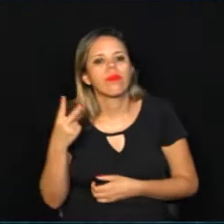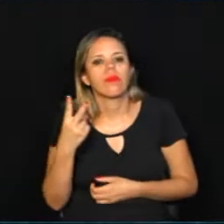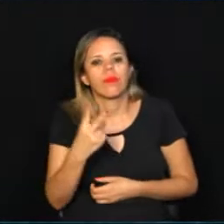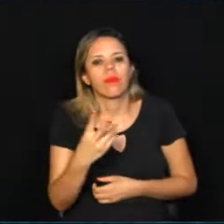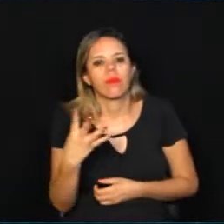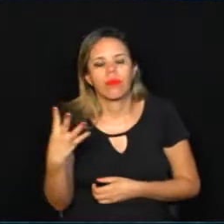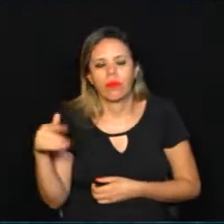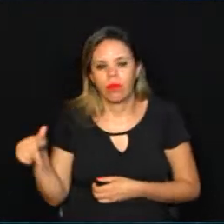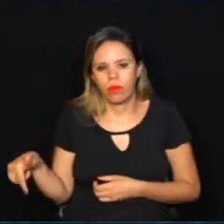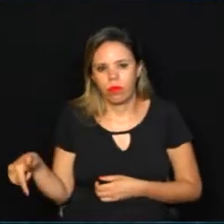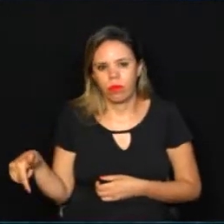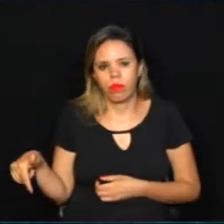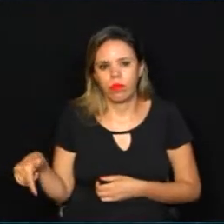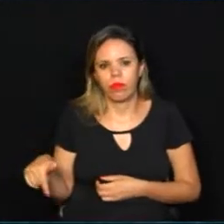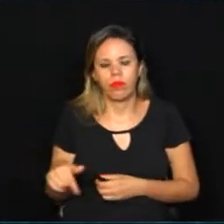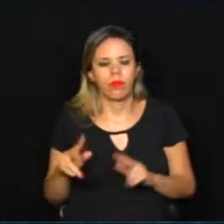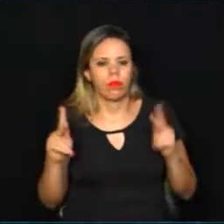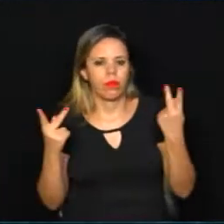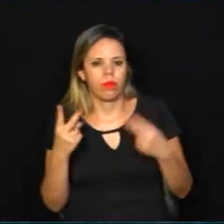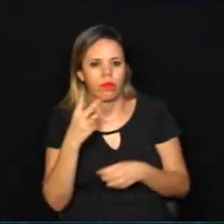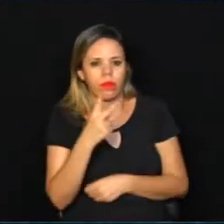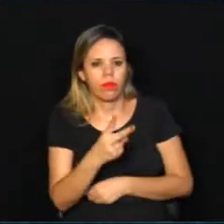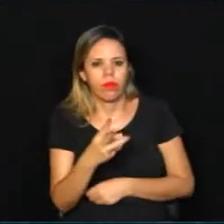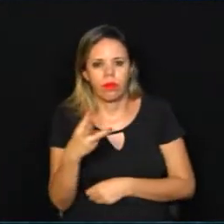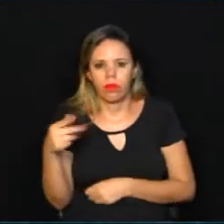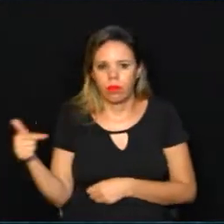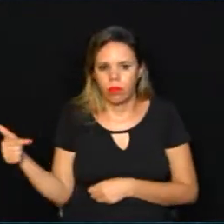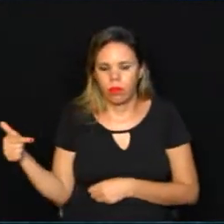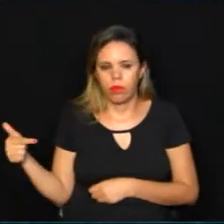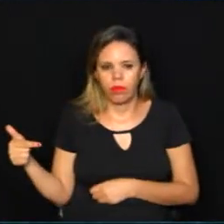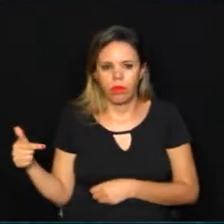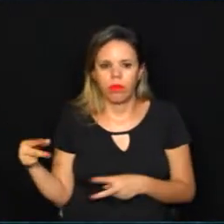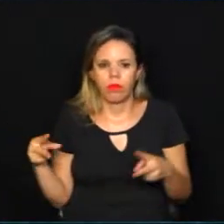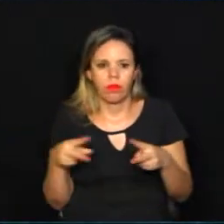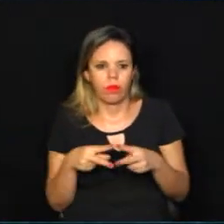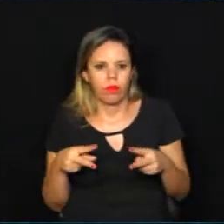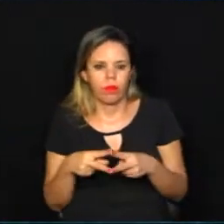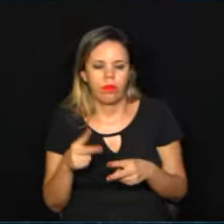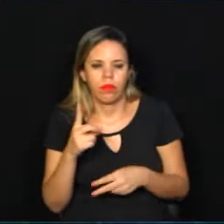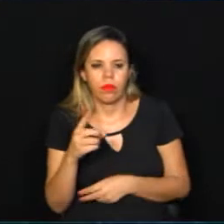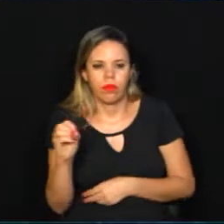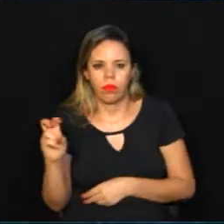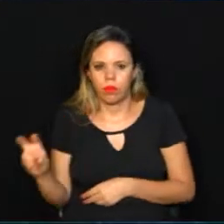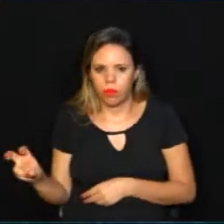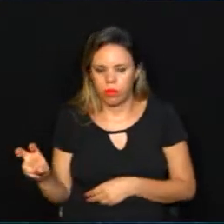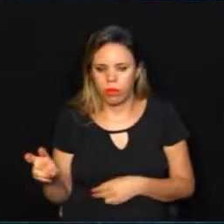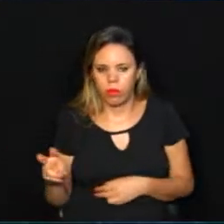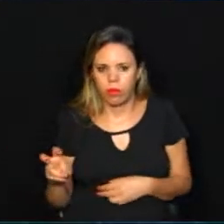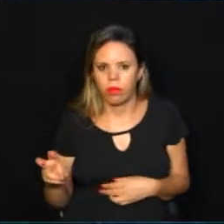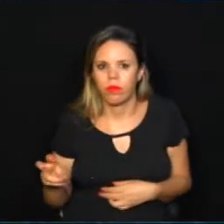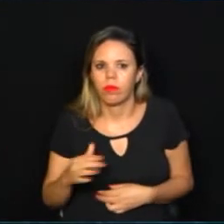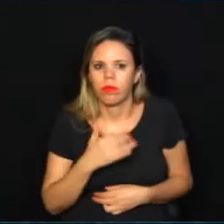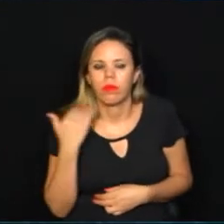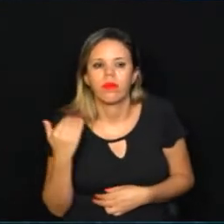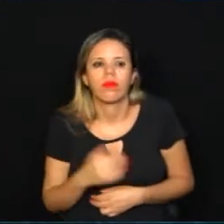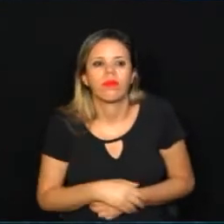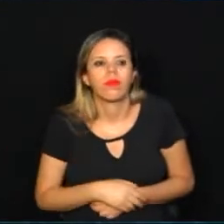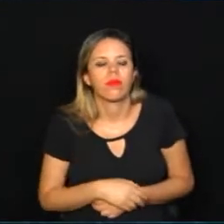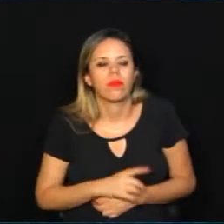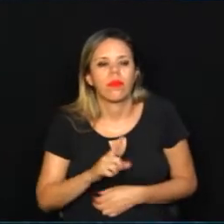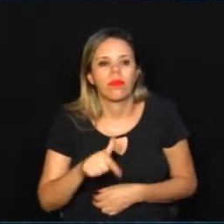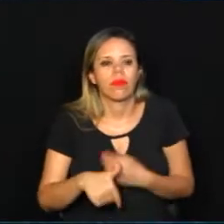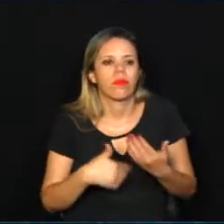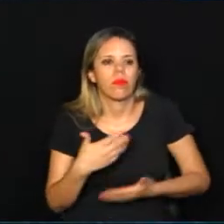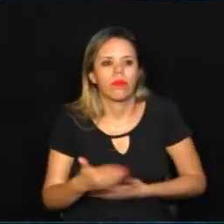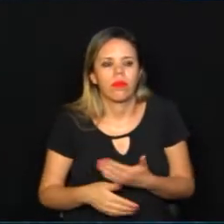Valinhos 247, Hortolândia 232, Paulínia 105 óbitos. Na